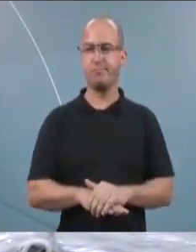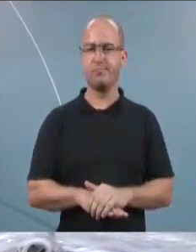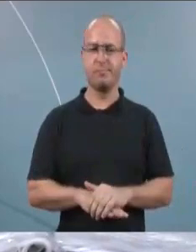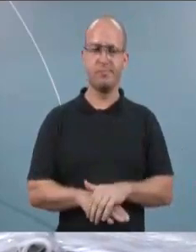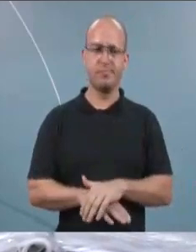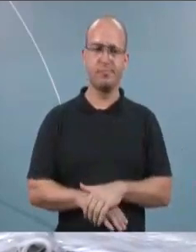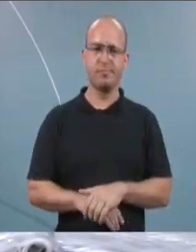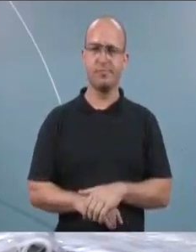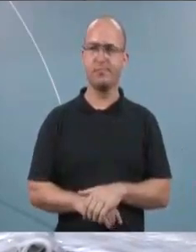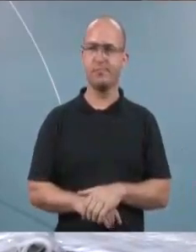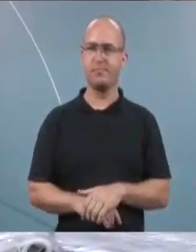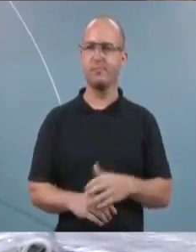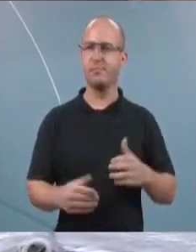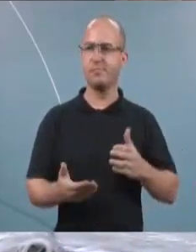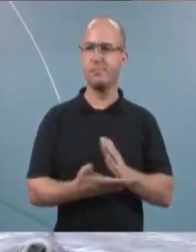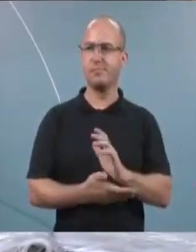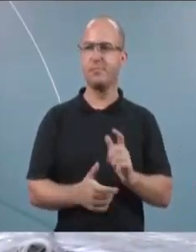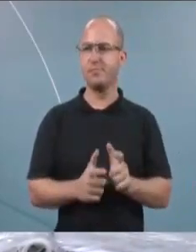estão